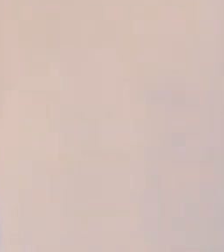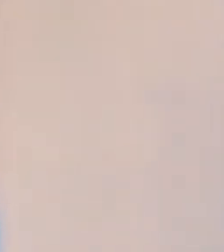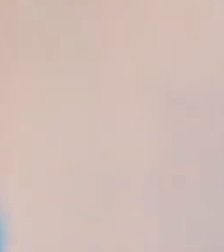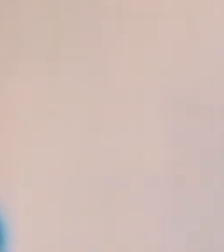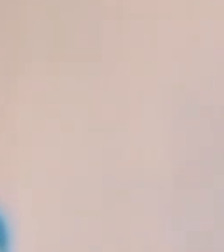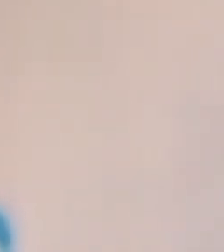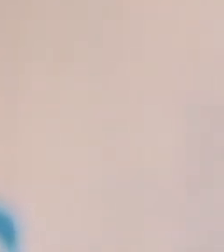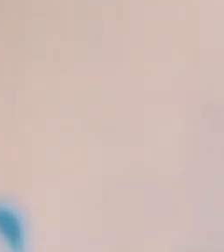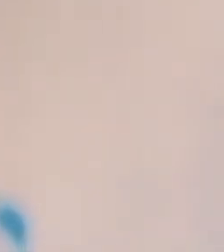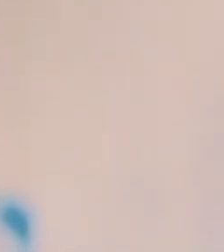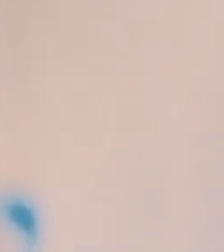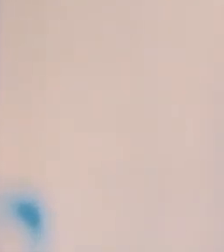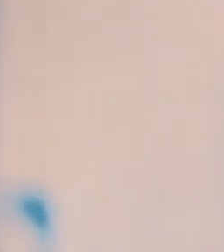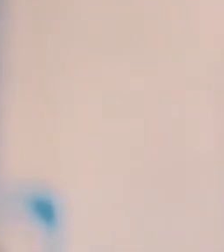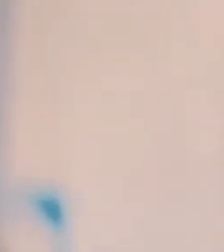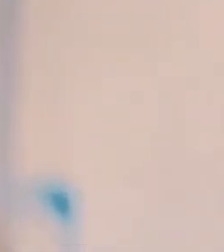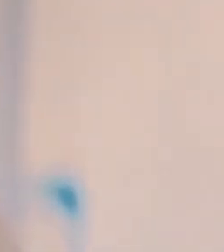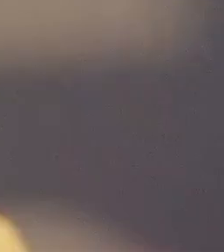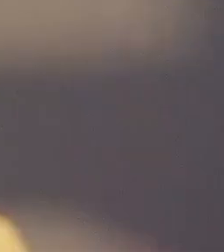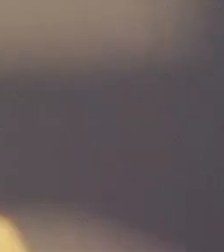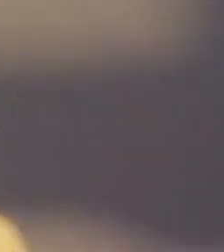Tudo isso vai passar.